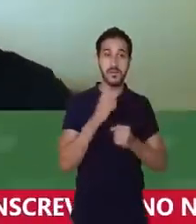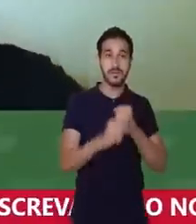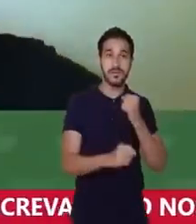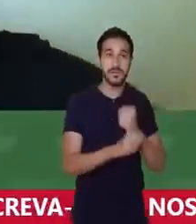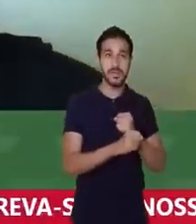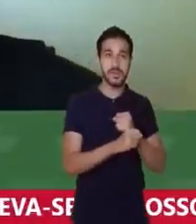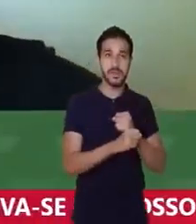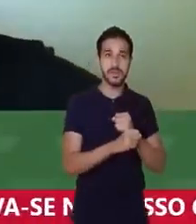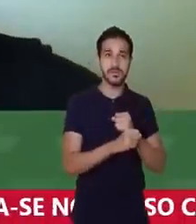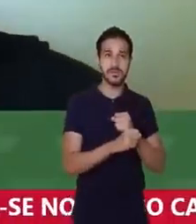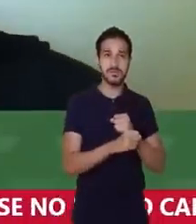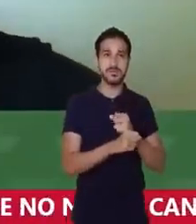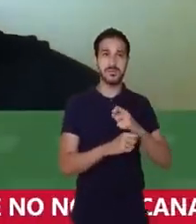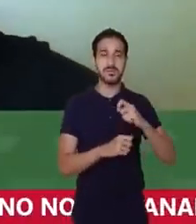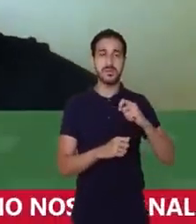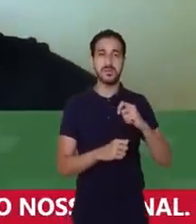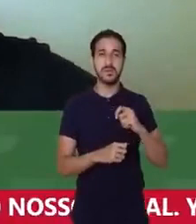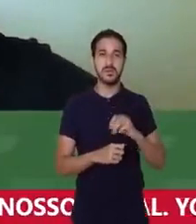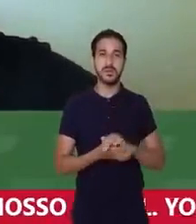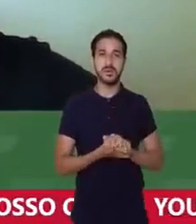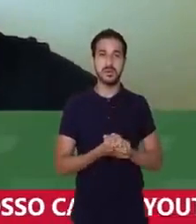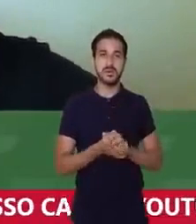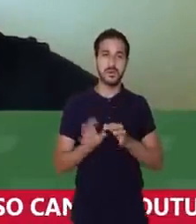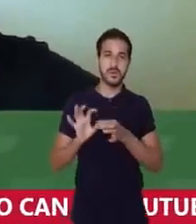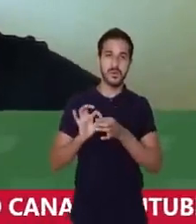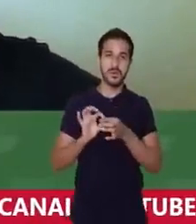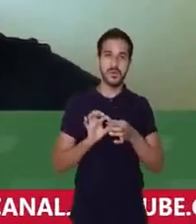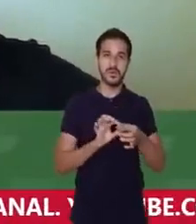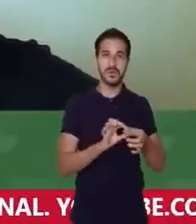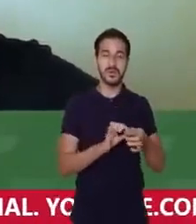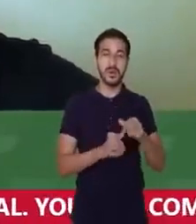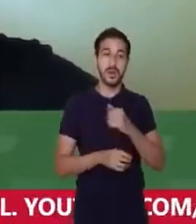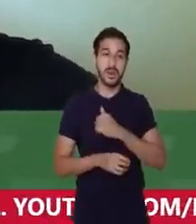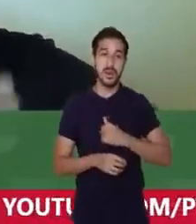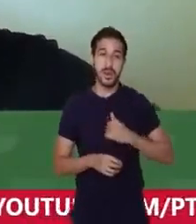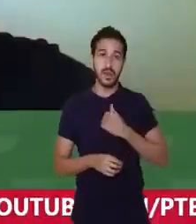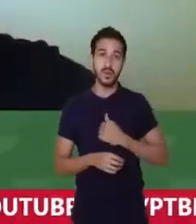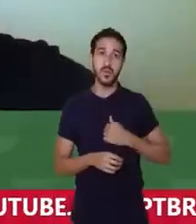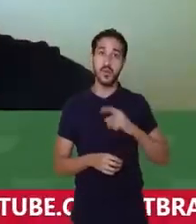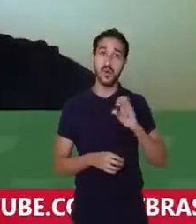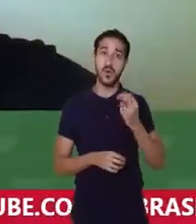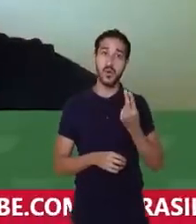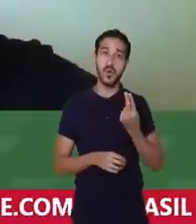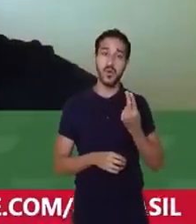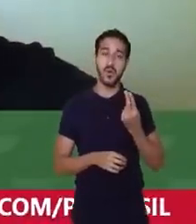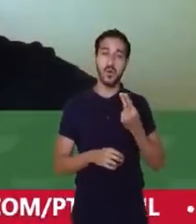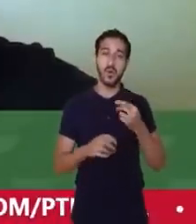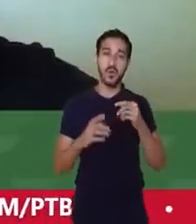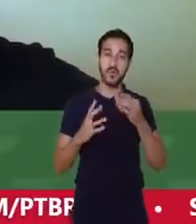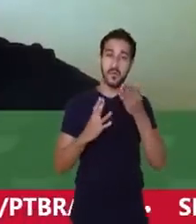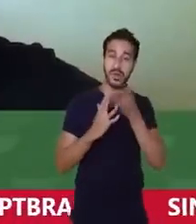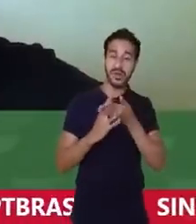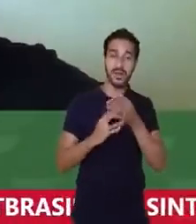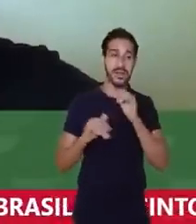anual no meio de agosto, ou no meio de